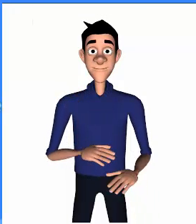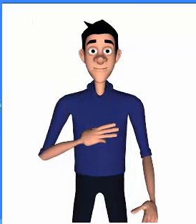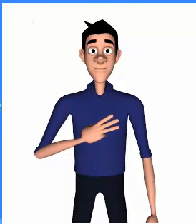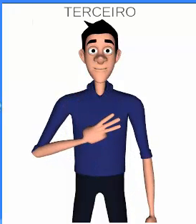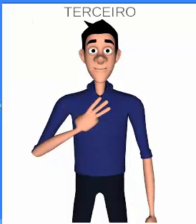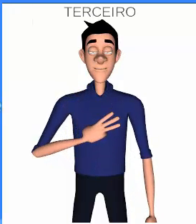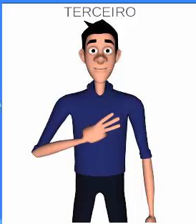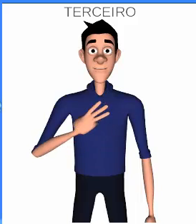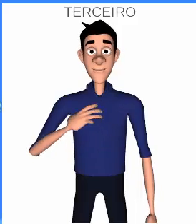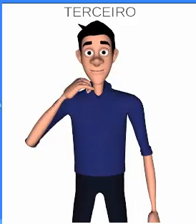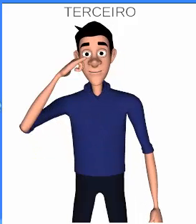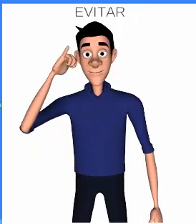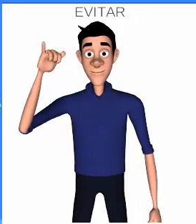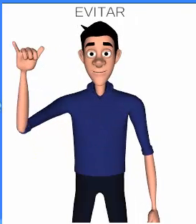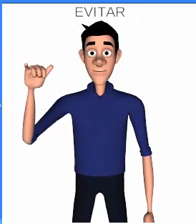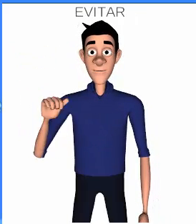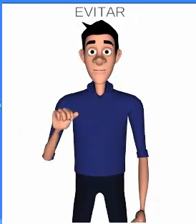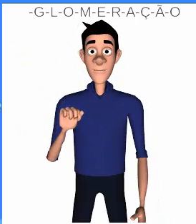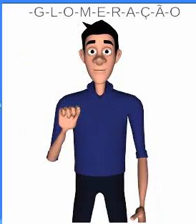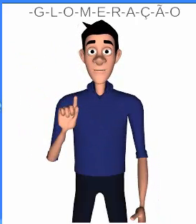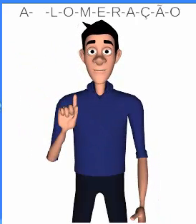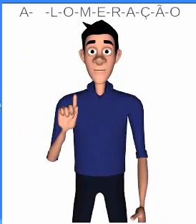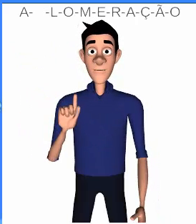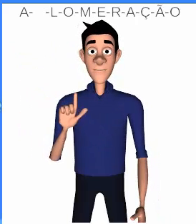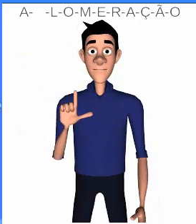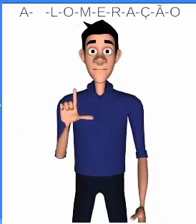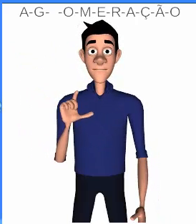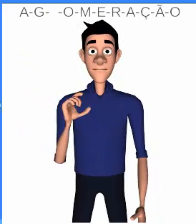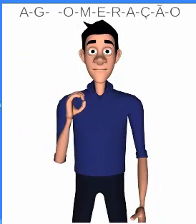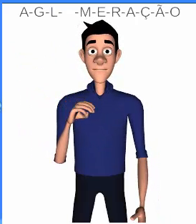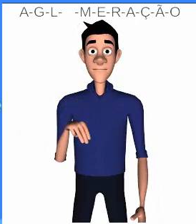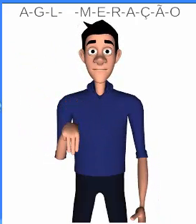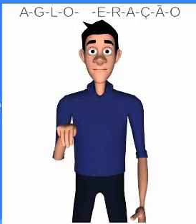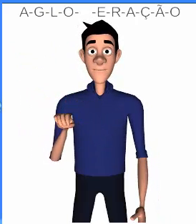Terceiro passo, evite aglomerações se estiver doente.